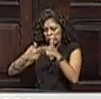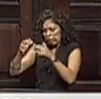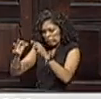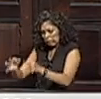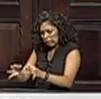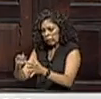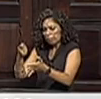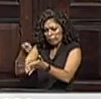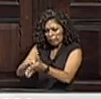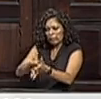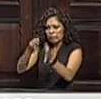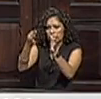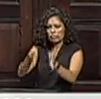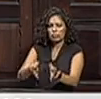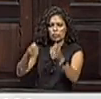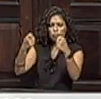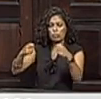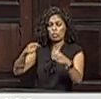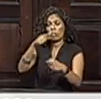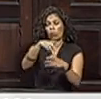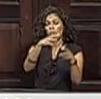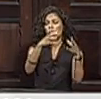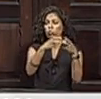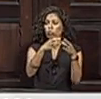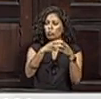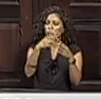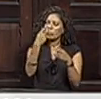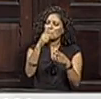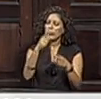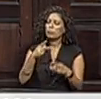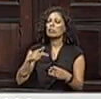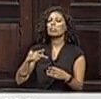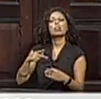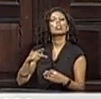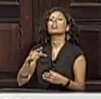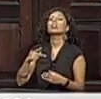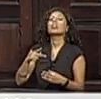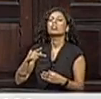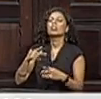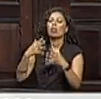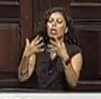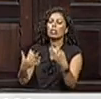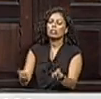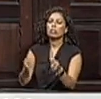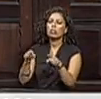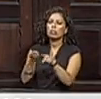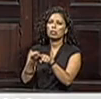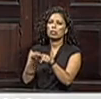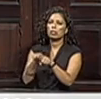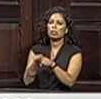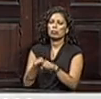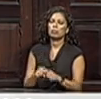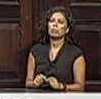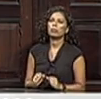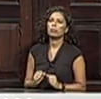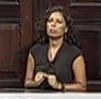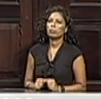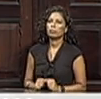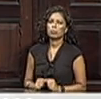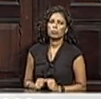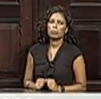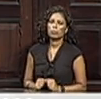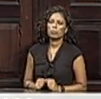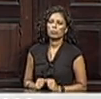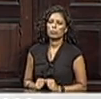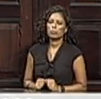presidente. Encaminhando o voto sim à emenda, estabelecendo todos os técnicos de nível médio na faixa